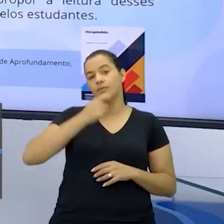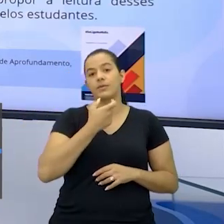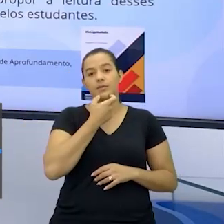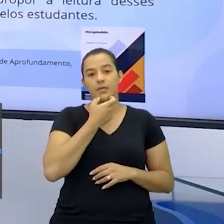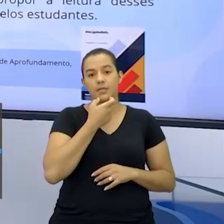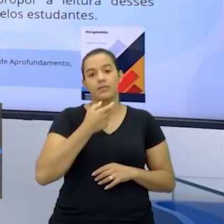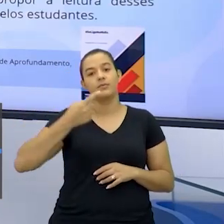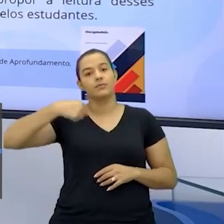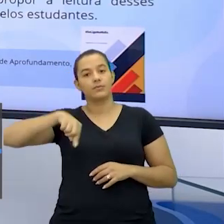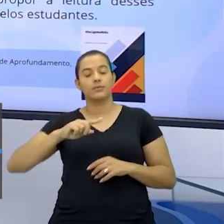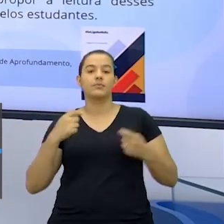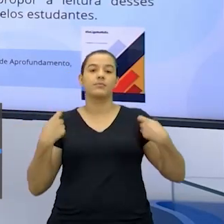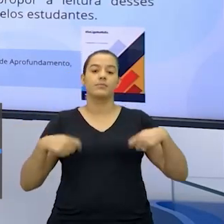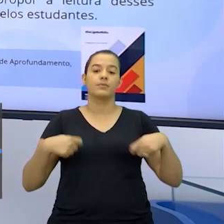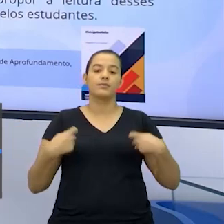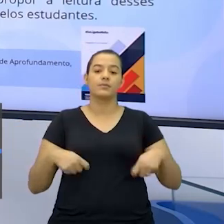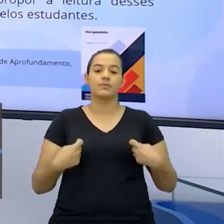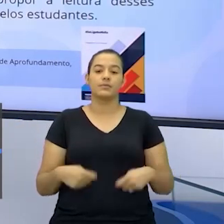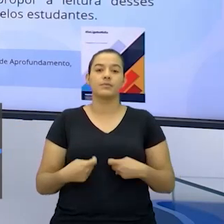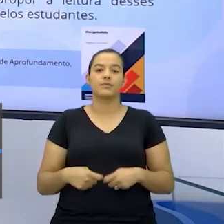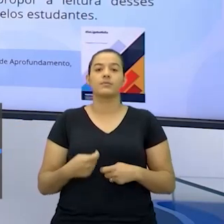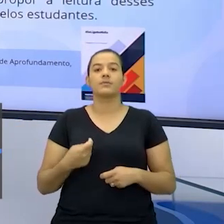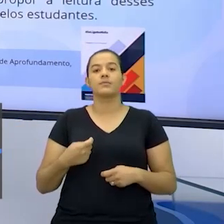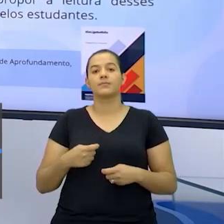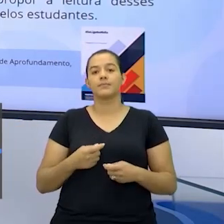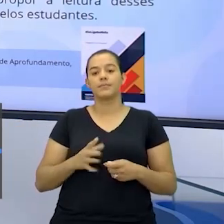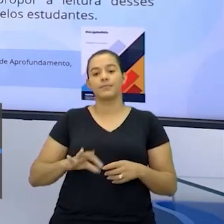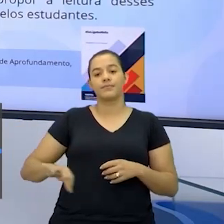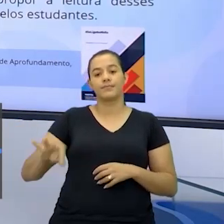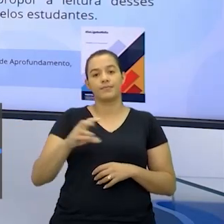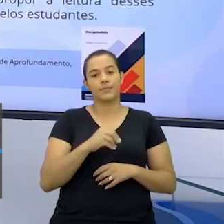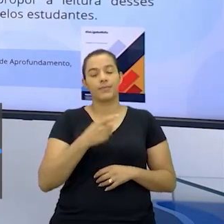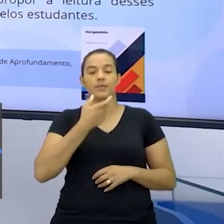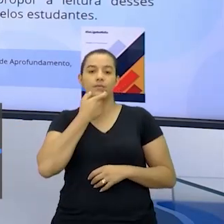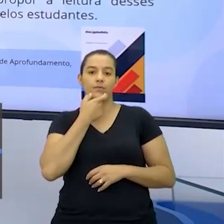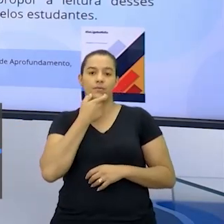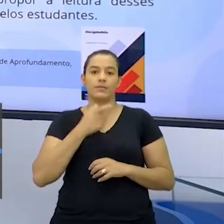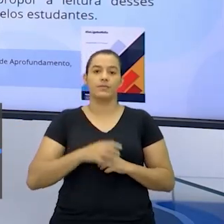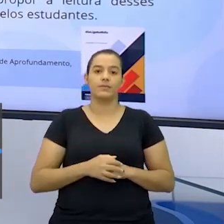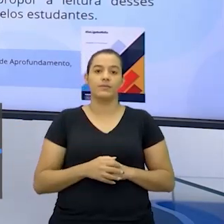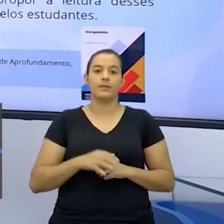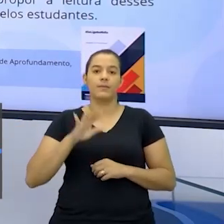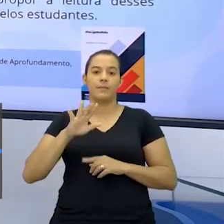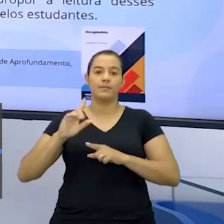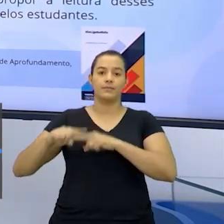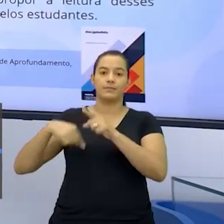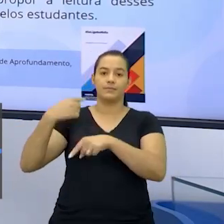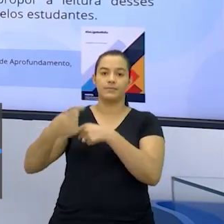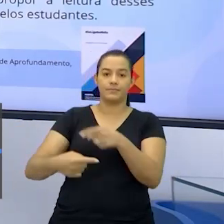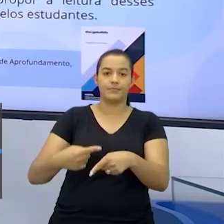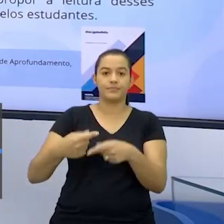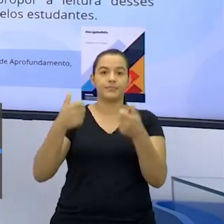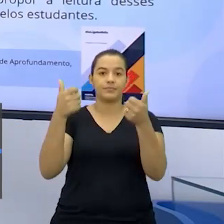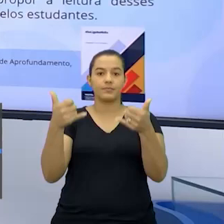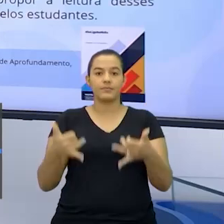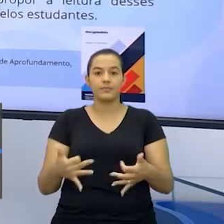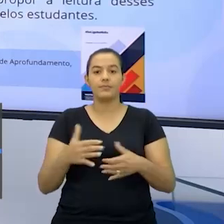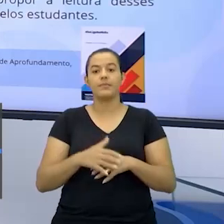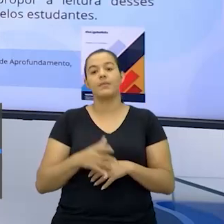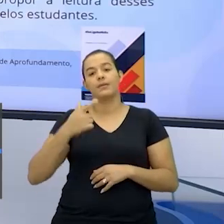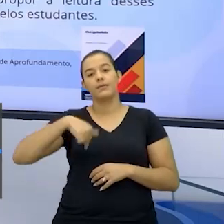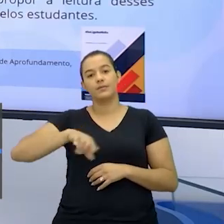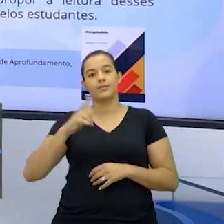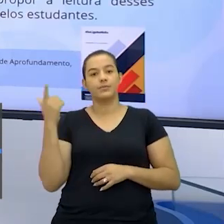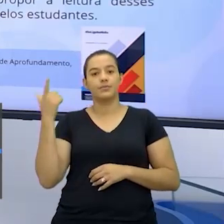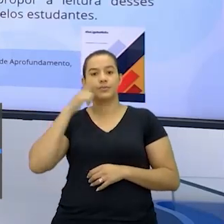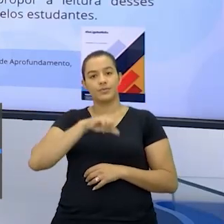Nós temos como meio a língua inglesa para atingir um fim, a conseguir ler as